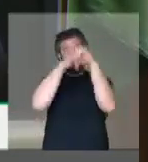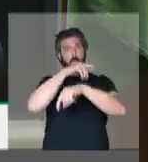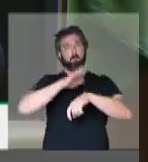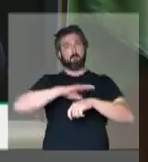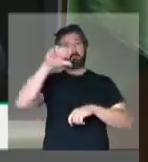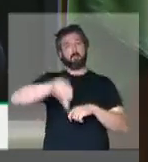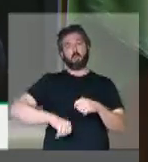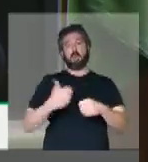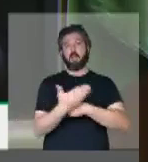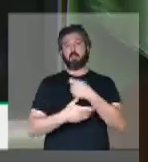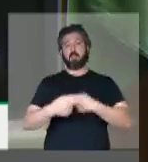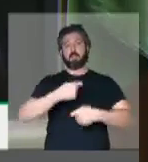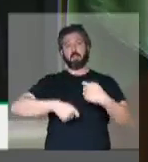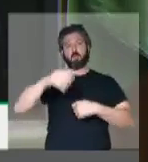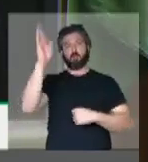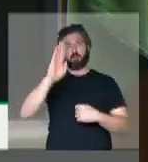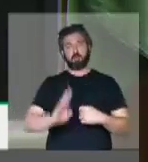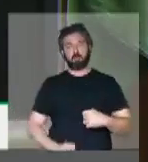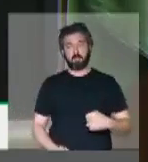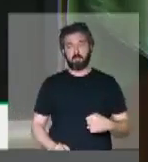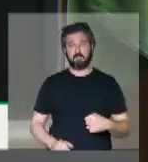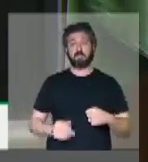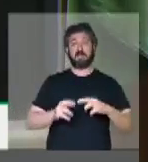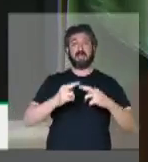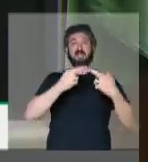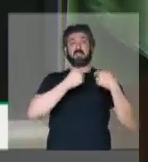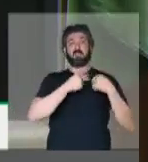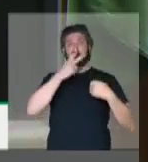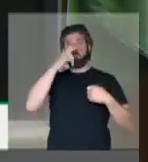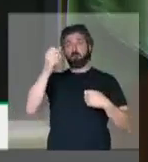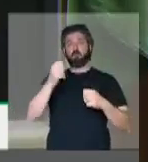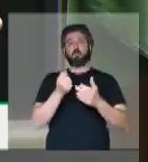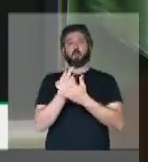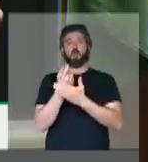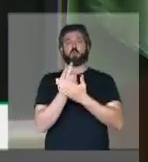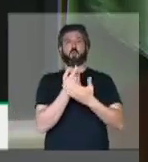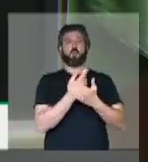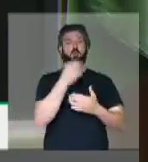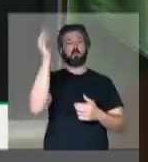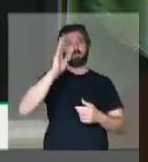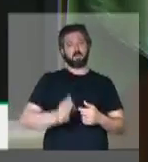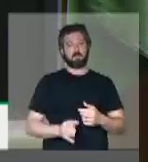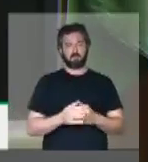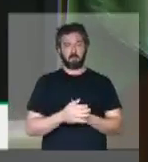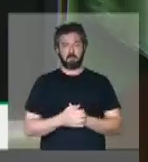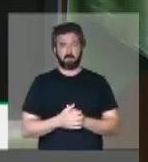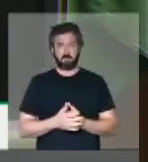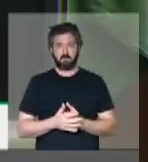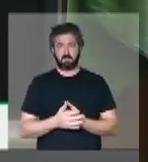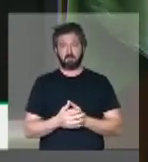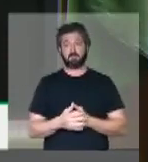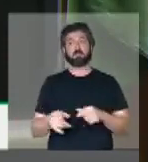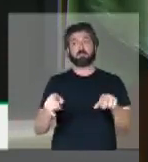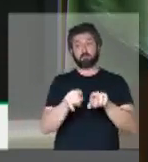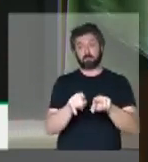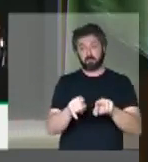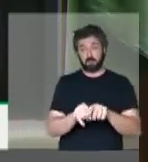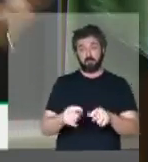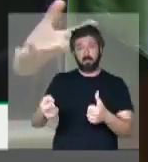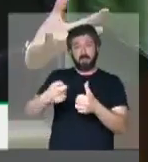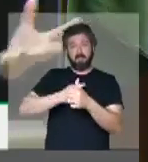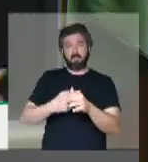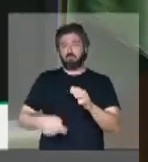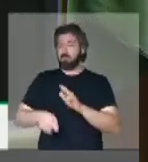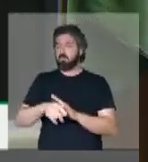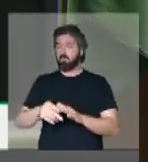complicar essa grande base econômica responsável por grande parte do consumo nesse país. Sem contar o